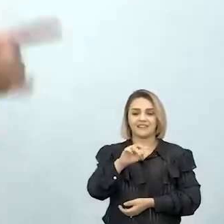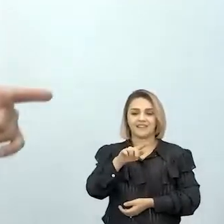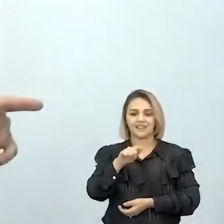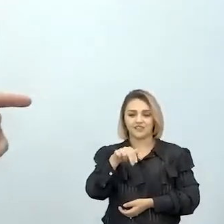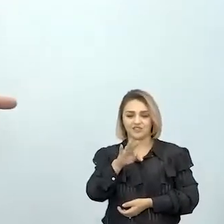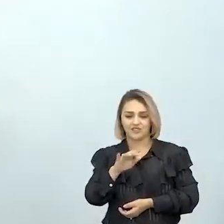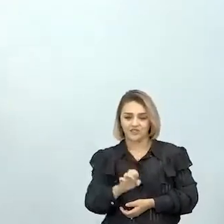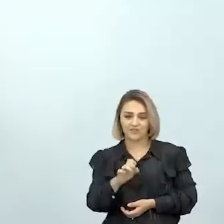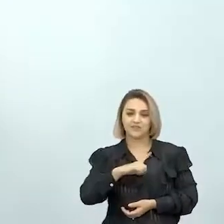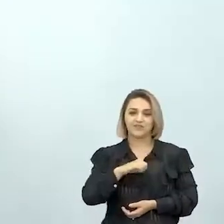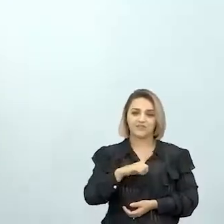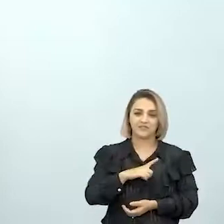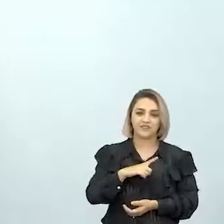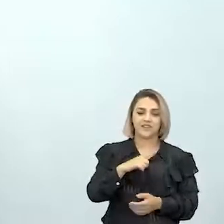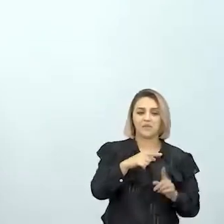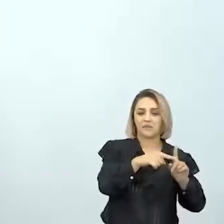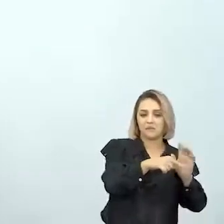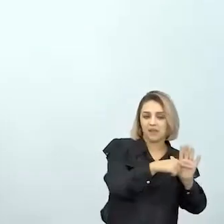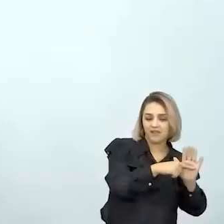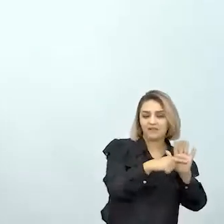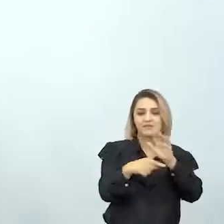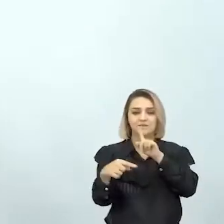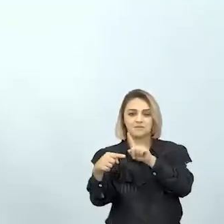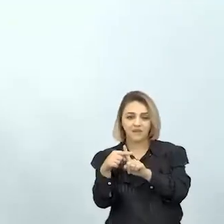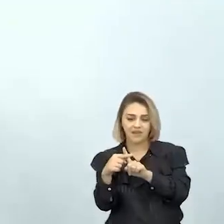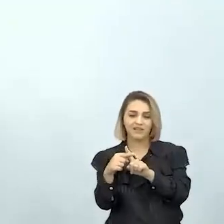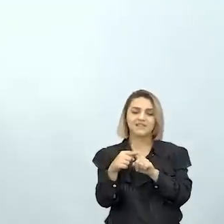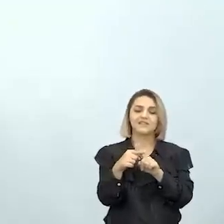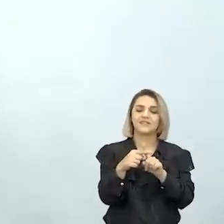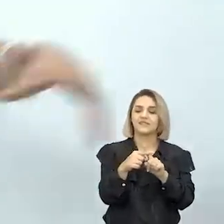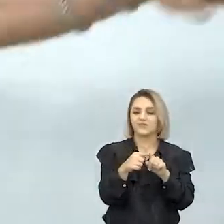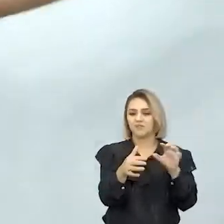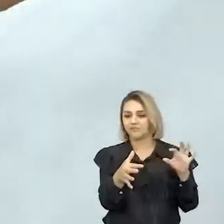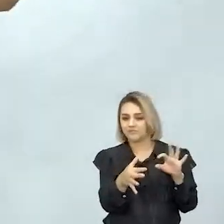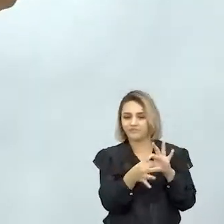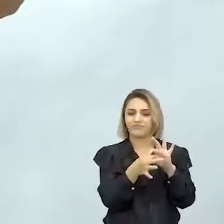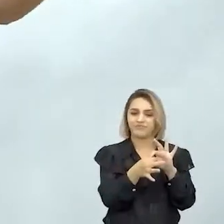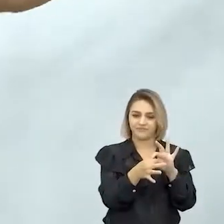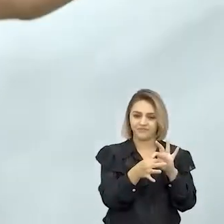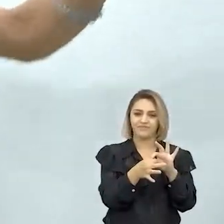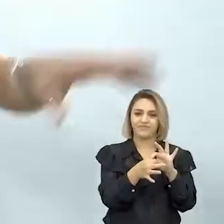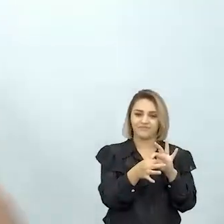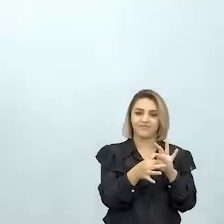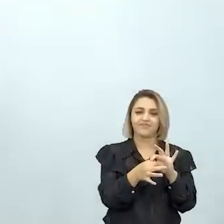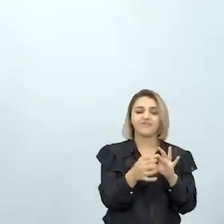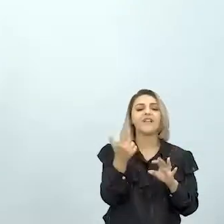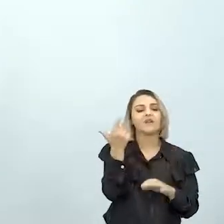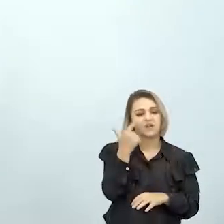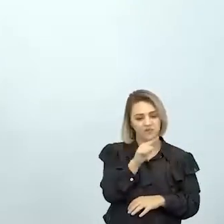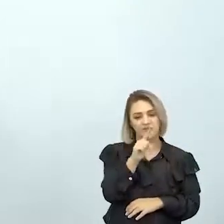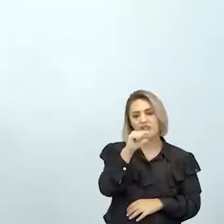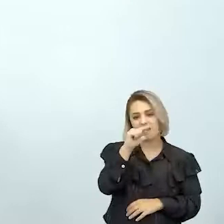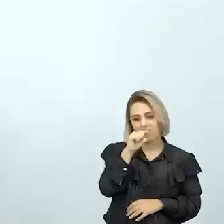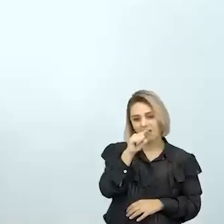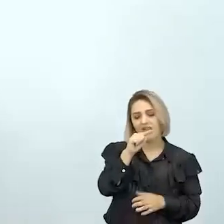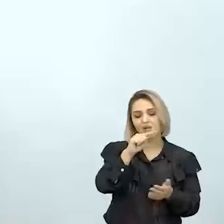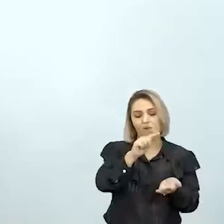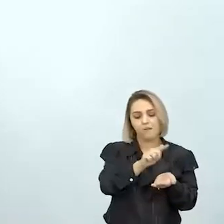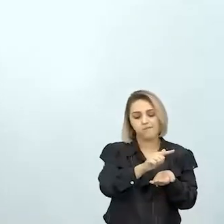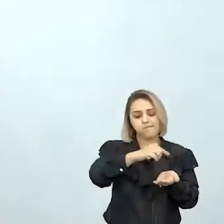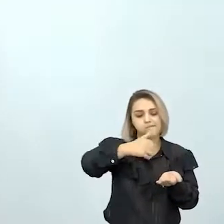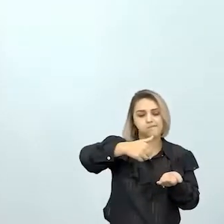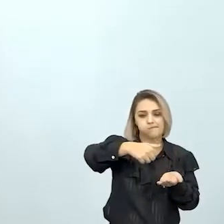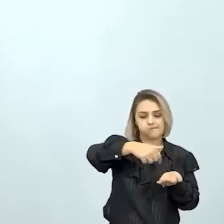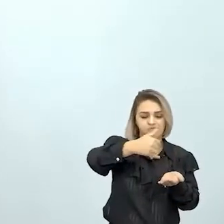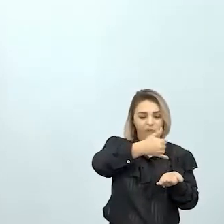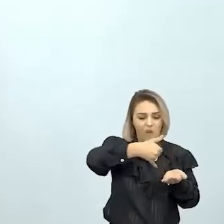lado polar e uma polar. Então ele vai se ligar ao óleo e aí a água vai então conseguir limpar aquela vasilha que